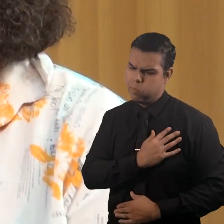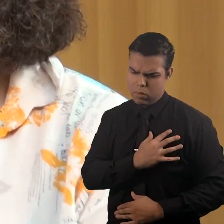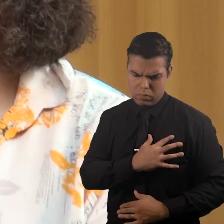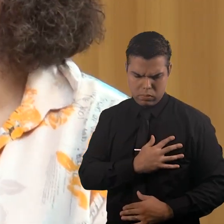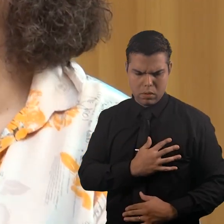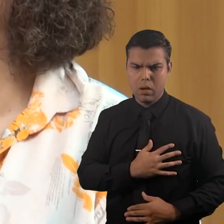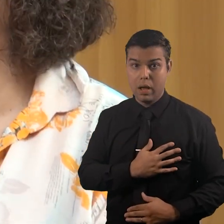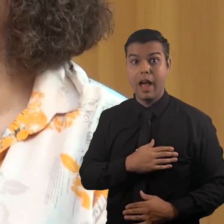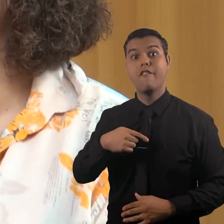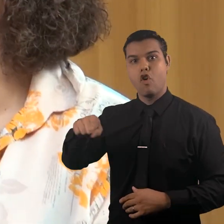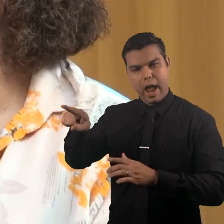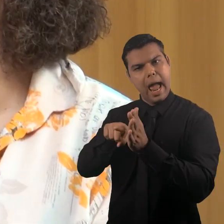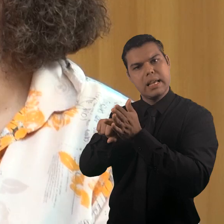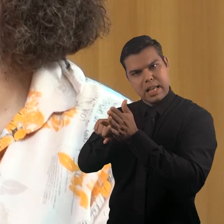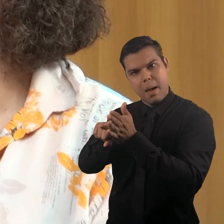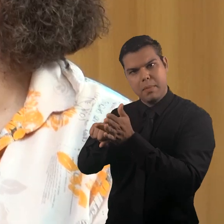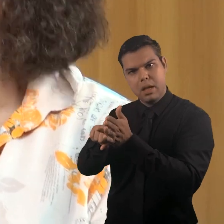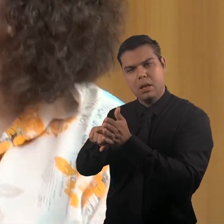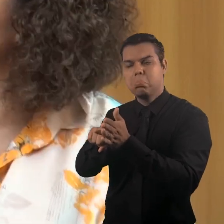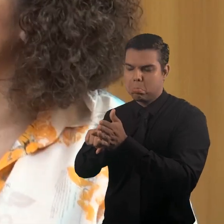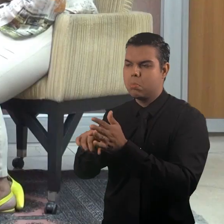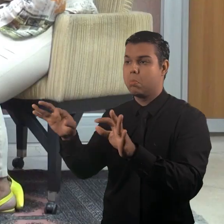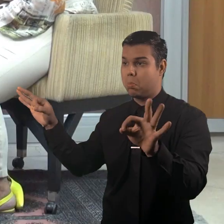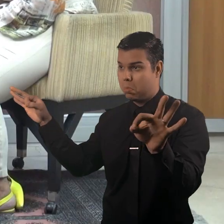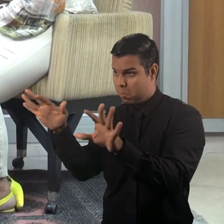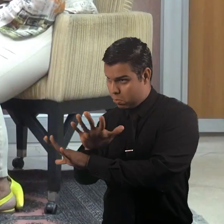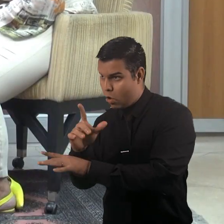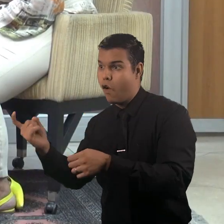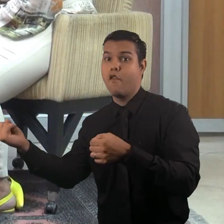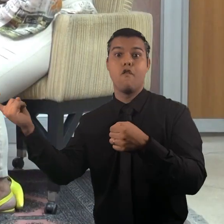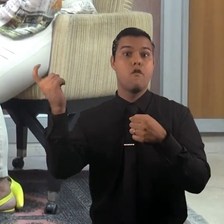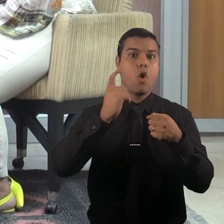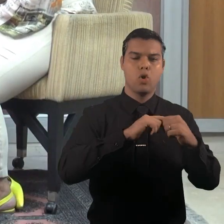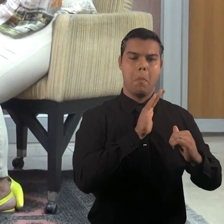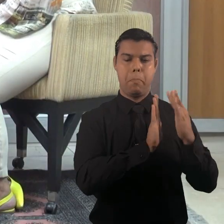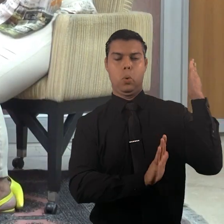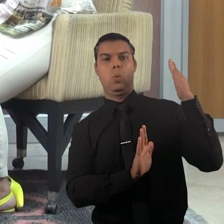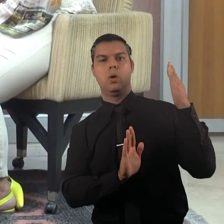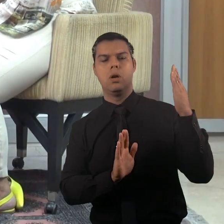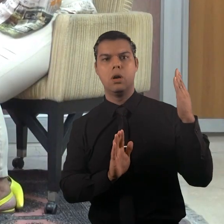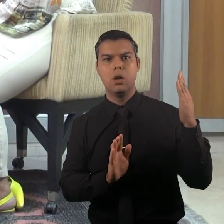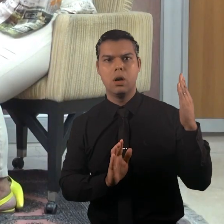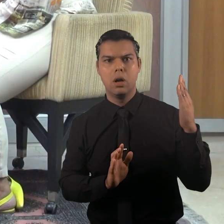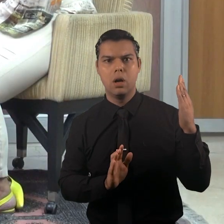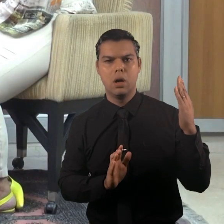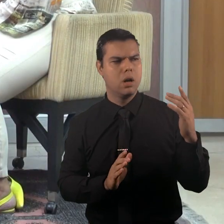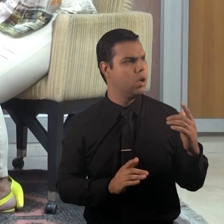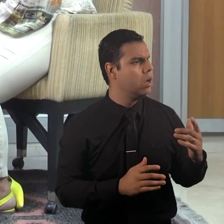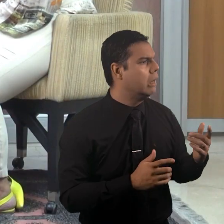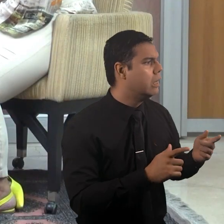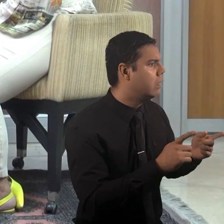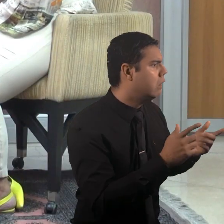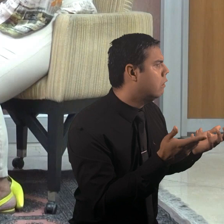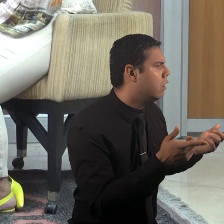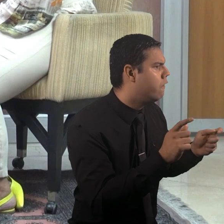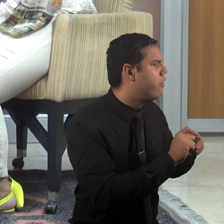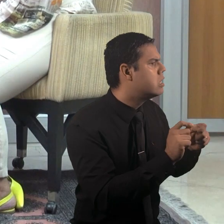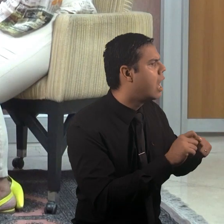nódulo. Ela marcou o exame. Quando ela voltou do exame, ela estava demitida. Nossa. Não há o que se